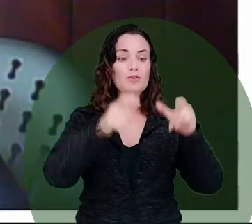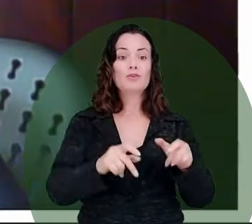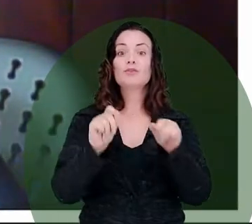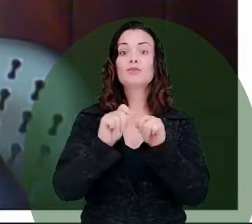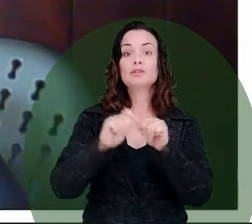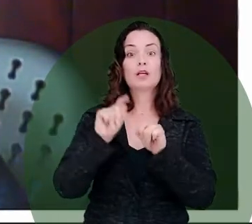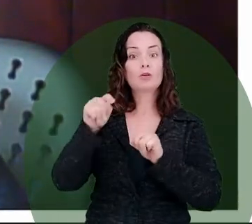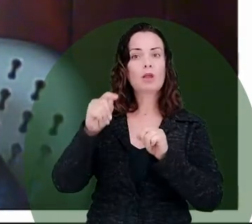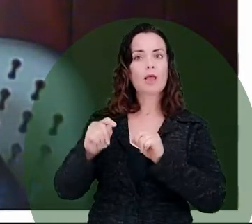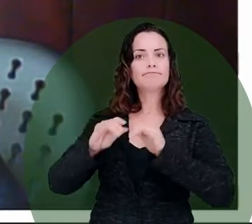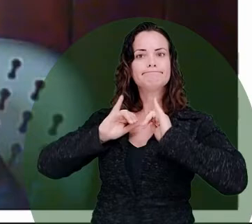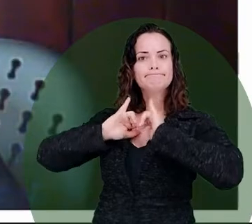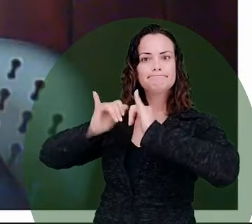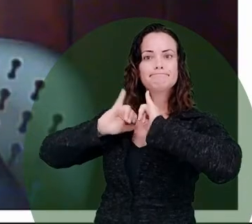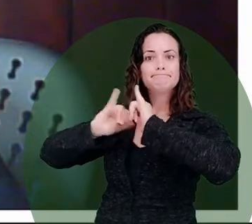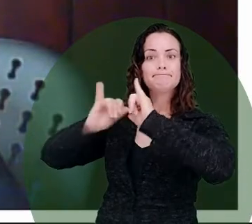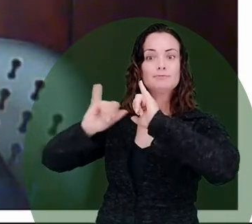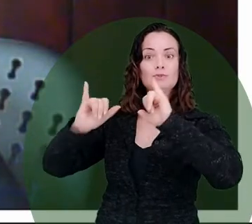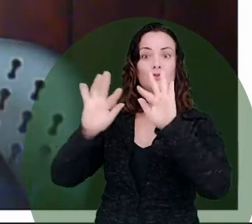com os pais.